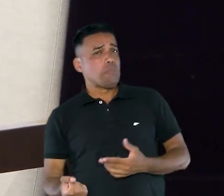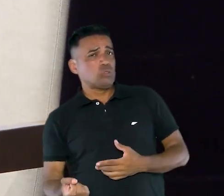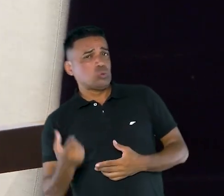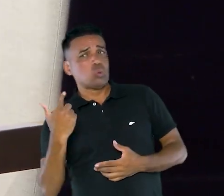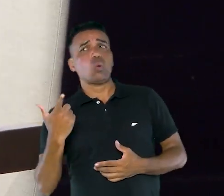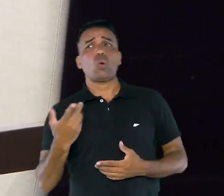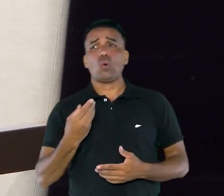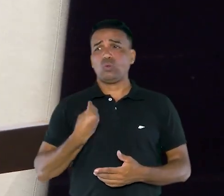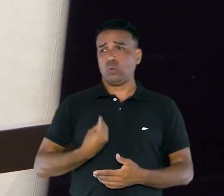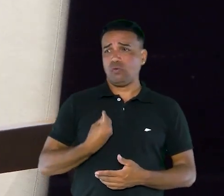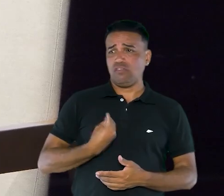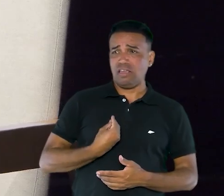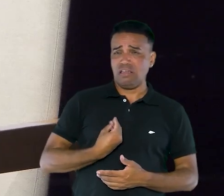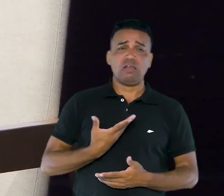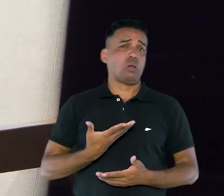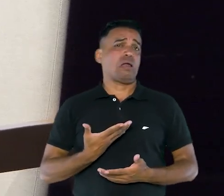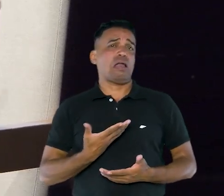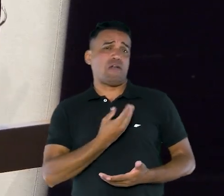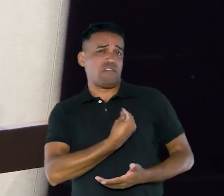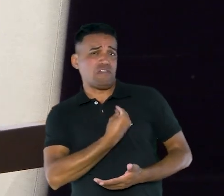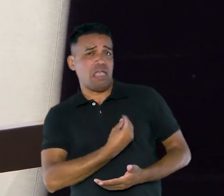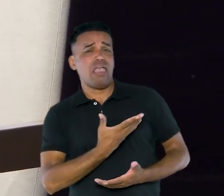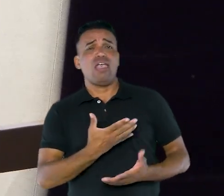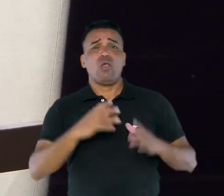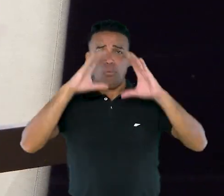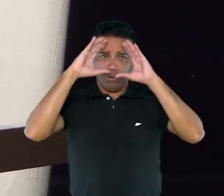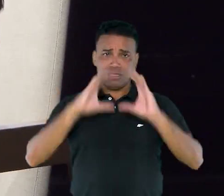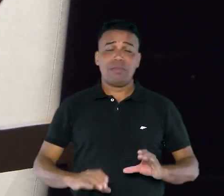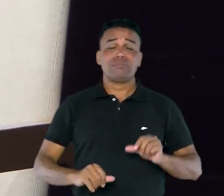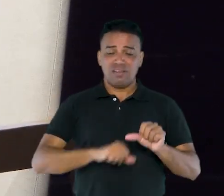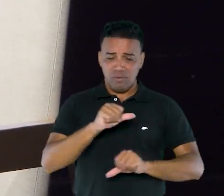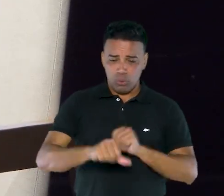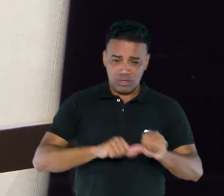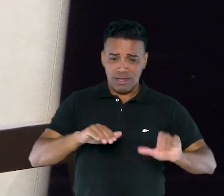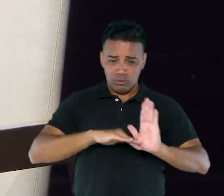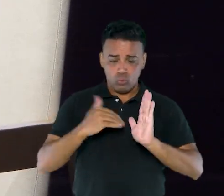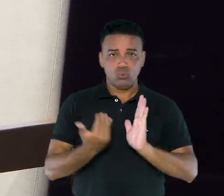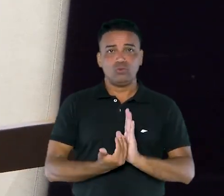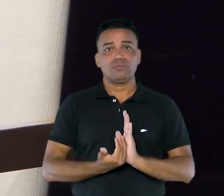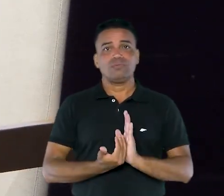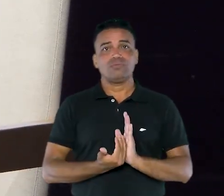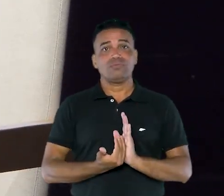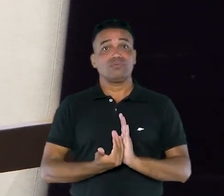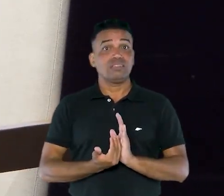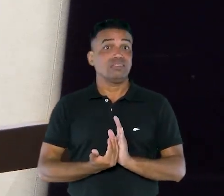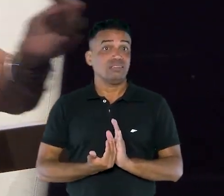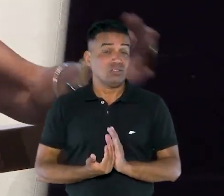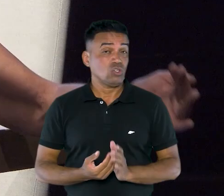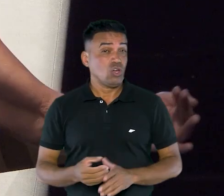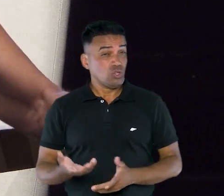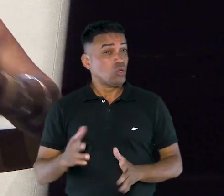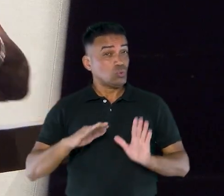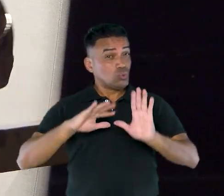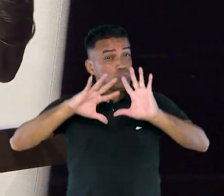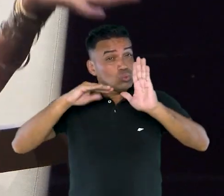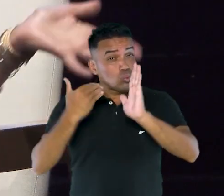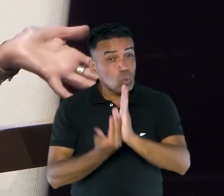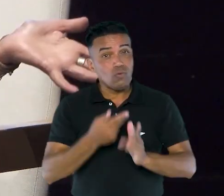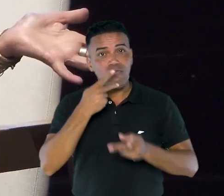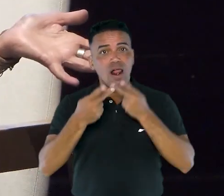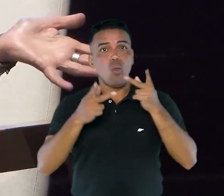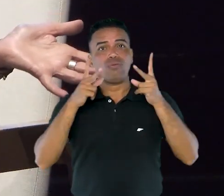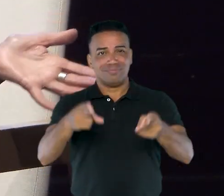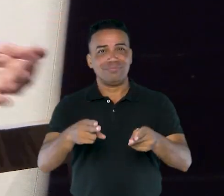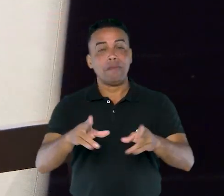que absurdo, vamos ter que mudar tudo e tal, né? Não tinha... As pessoas o Bruno Latour falou isso, todo mundo